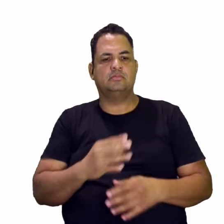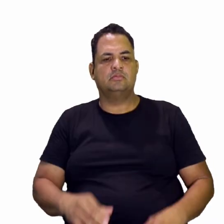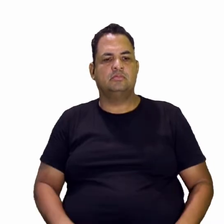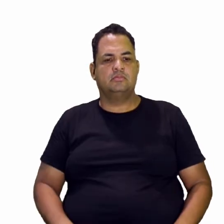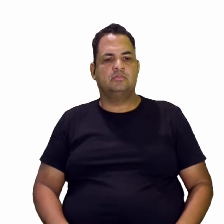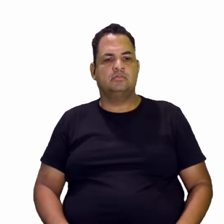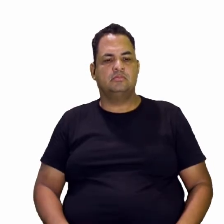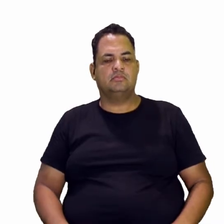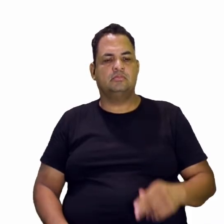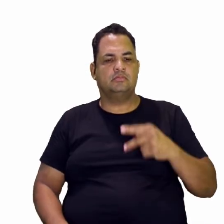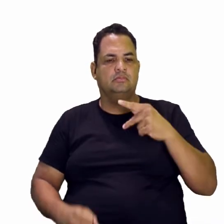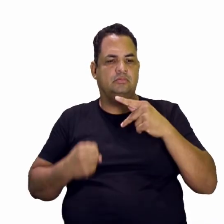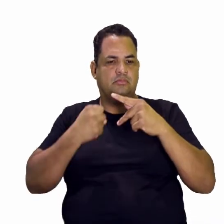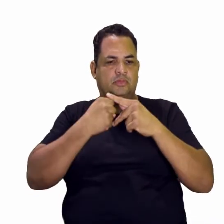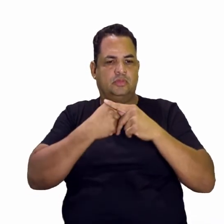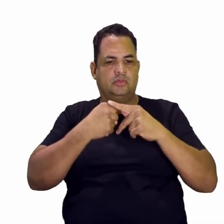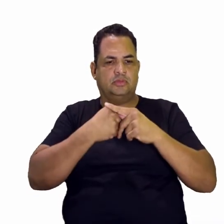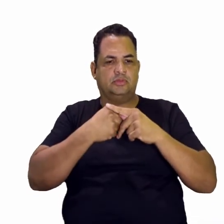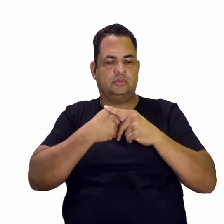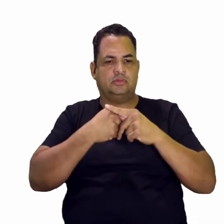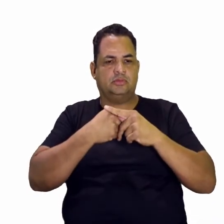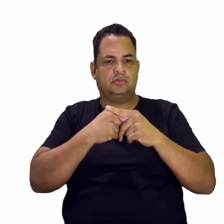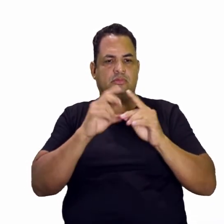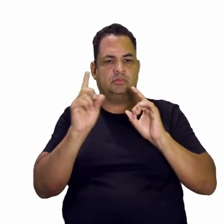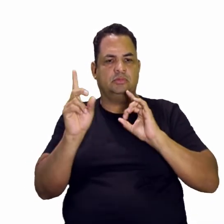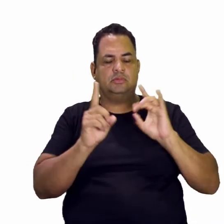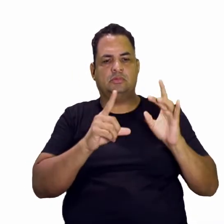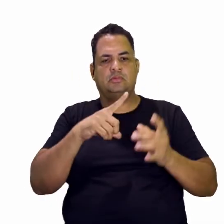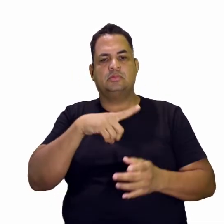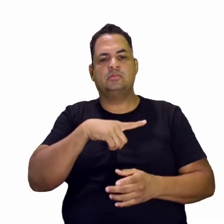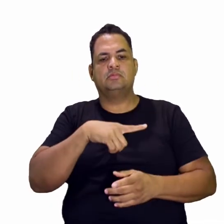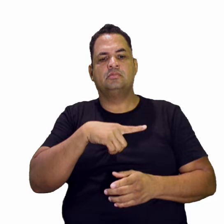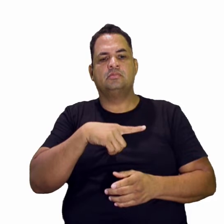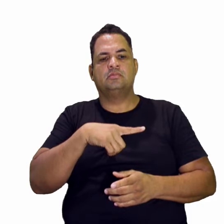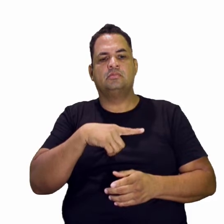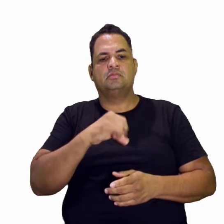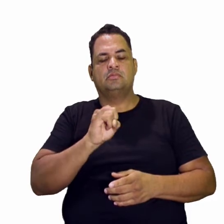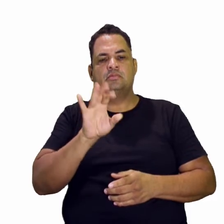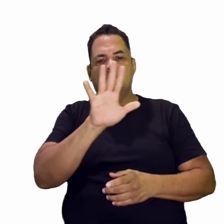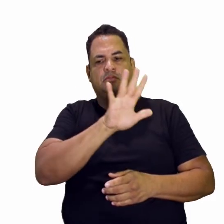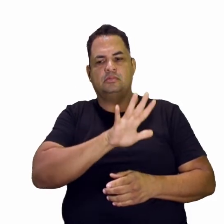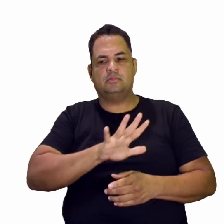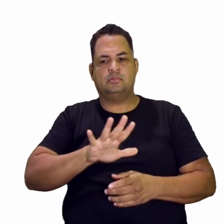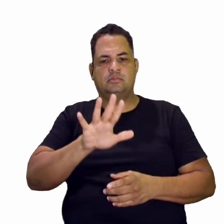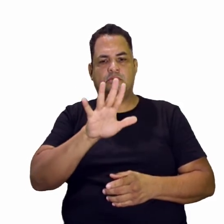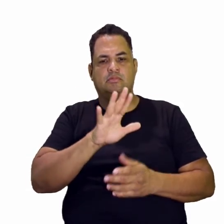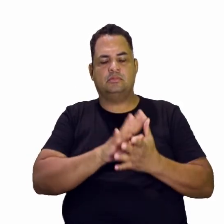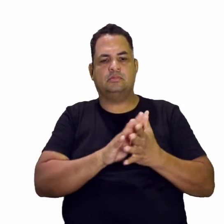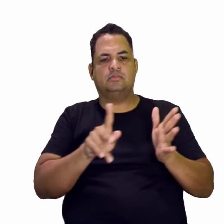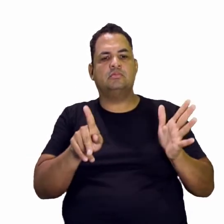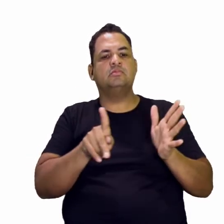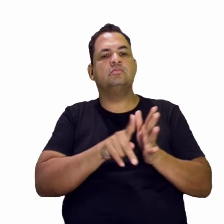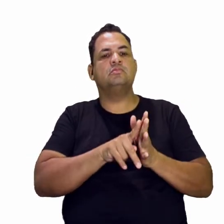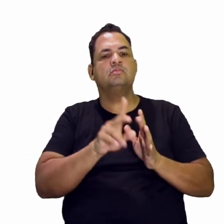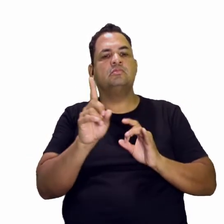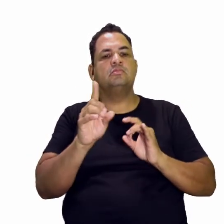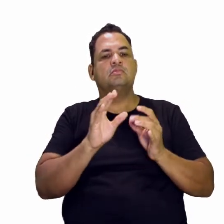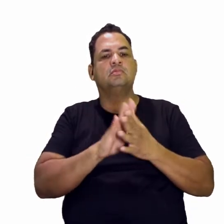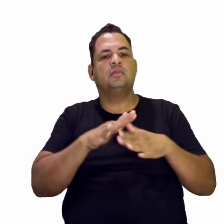três protozoários. Cada um deles aqui, nessa imagem, está especificando um tipo